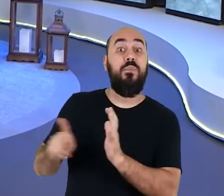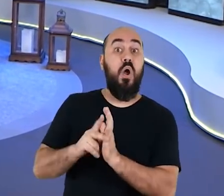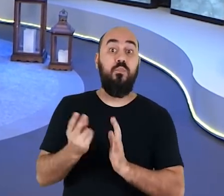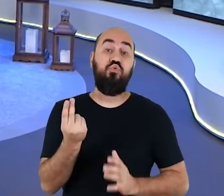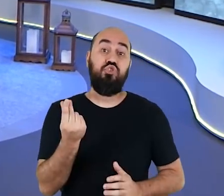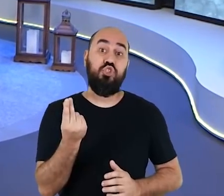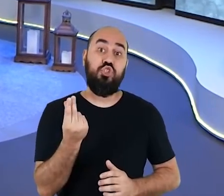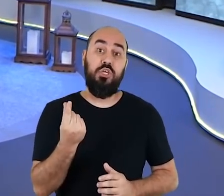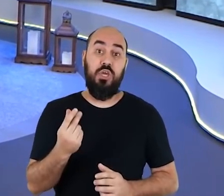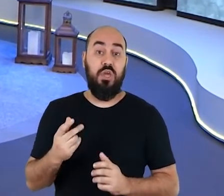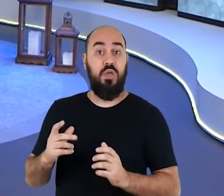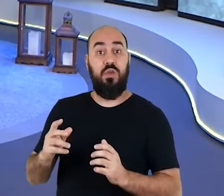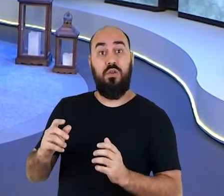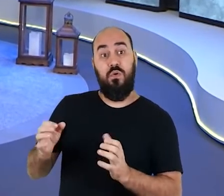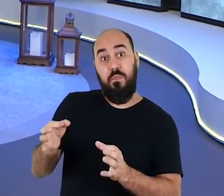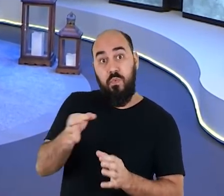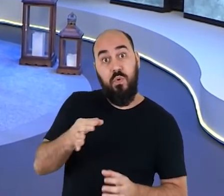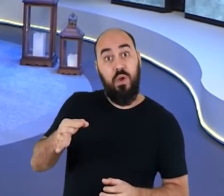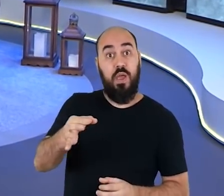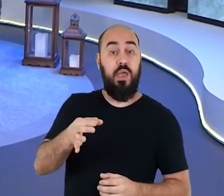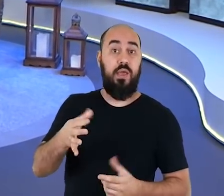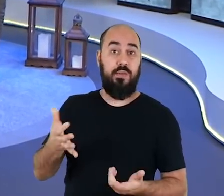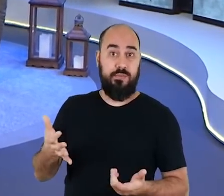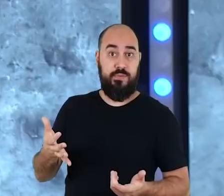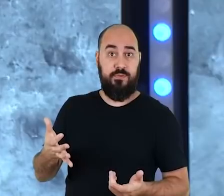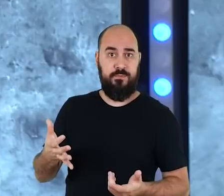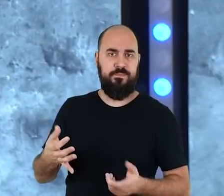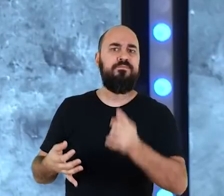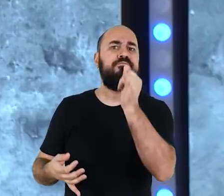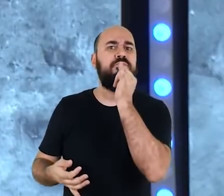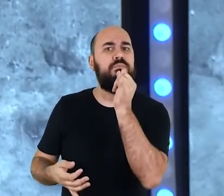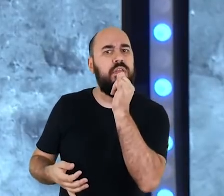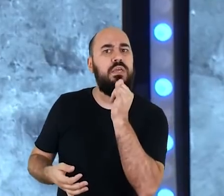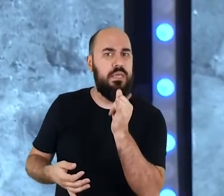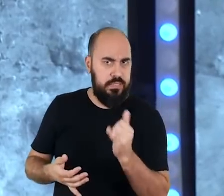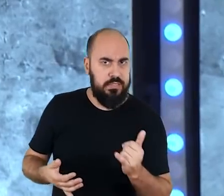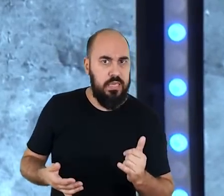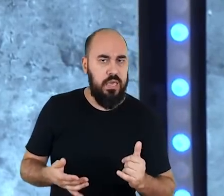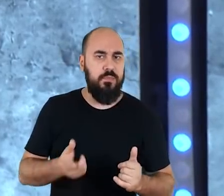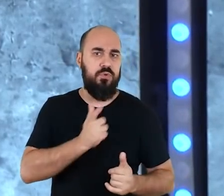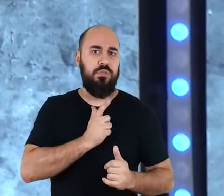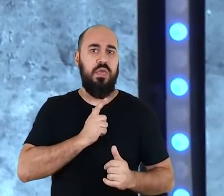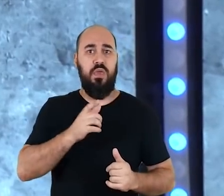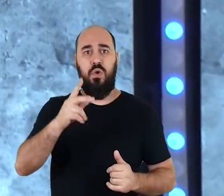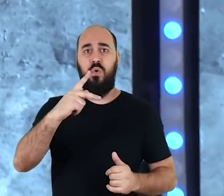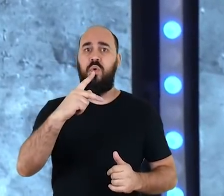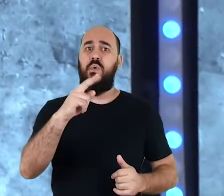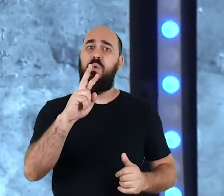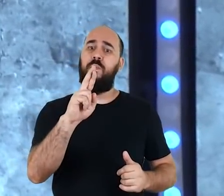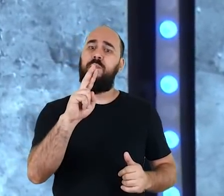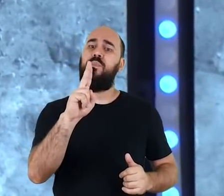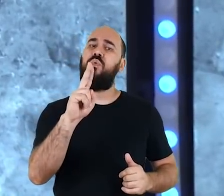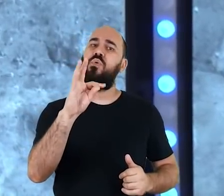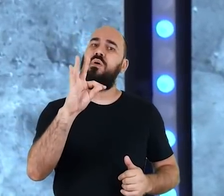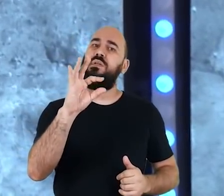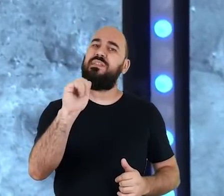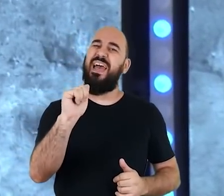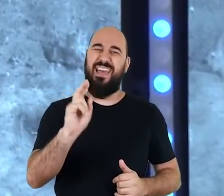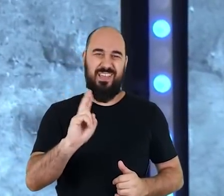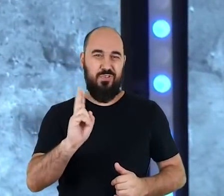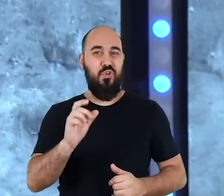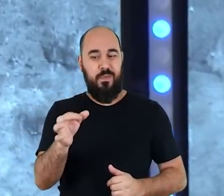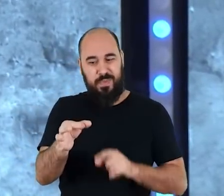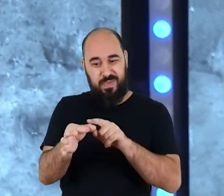próprio dinheiro, a sua própria moeda. Um exemplo que a gente poderia dar seria o prutá, ou uma moeda de